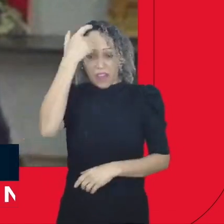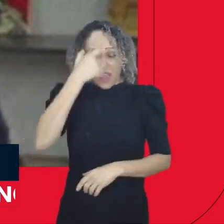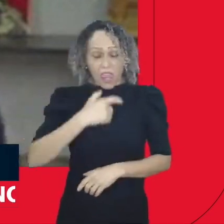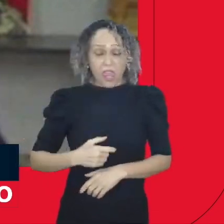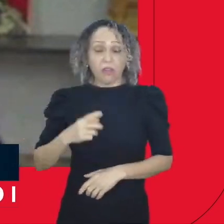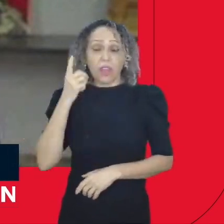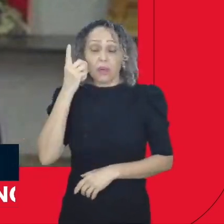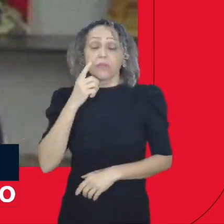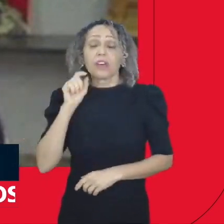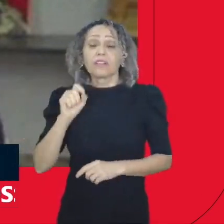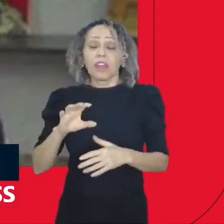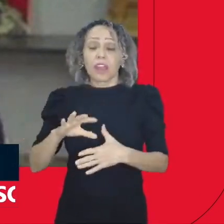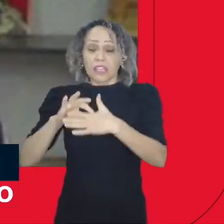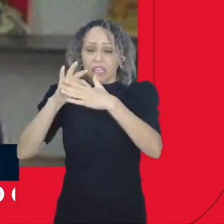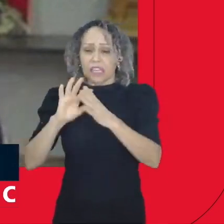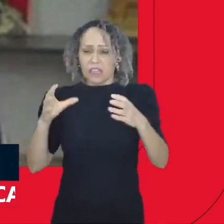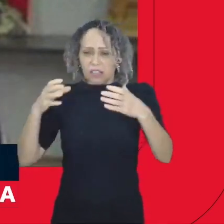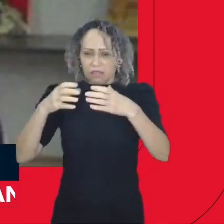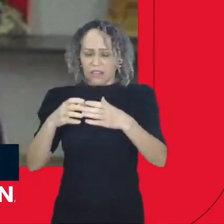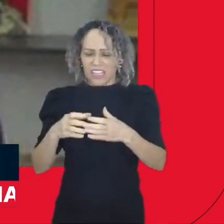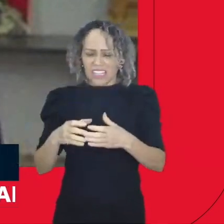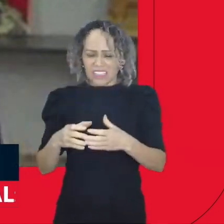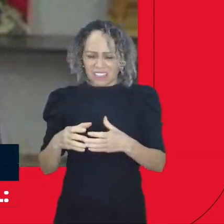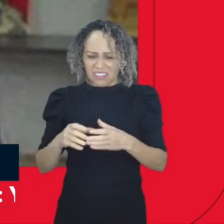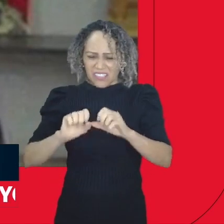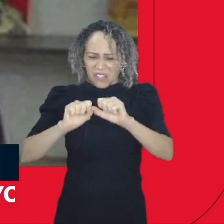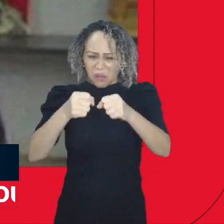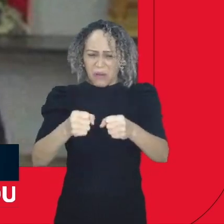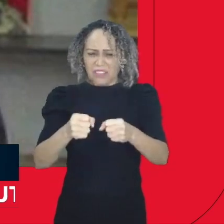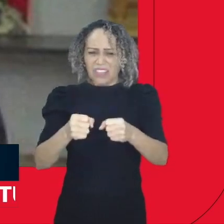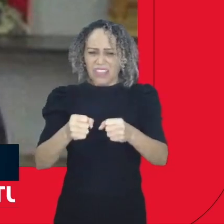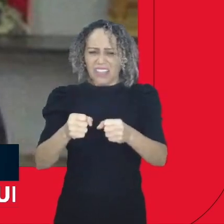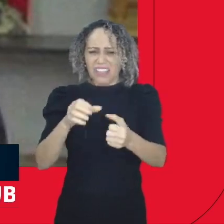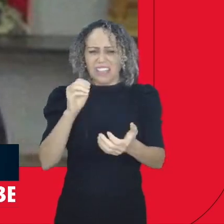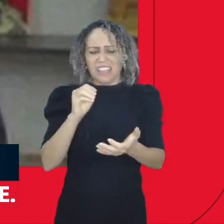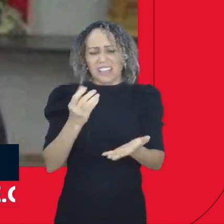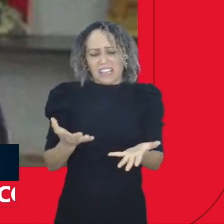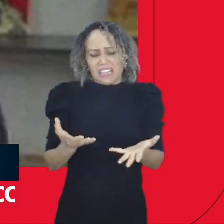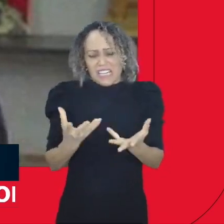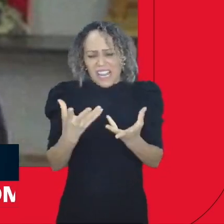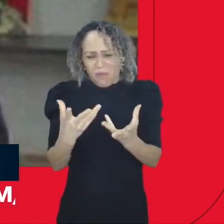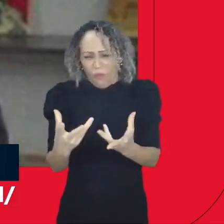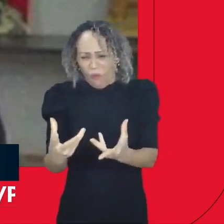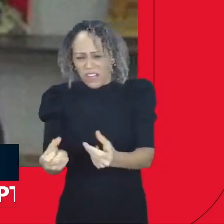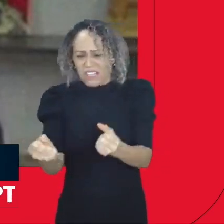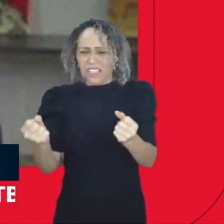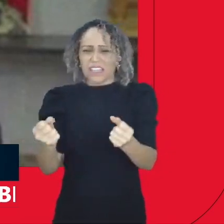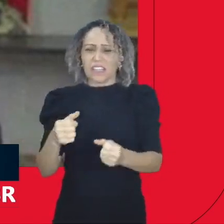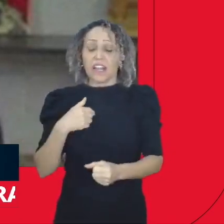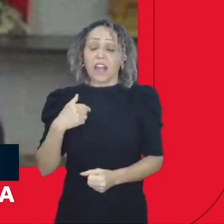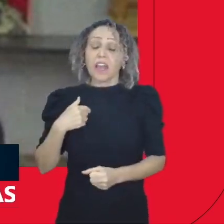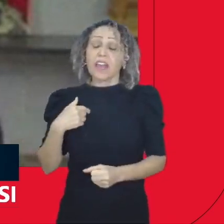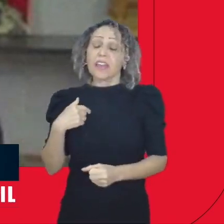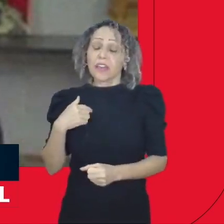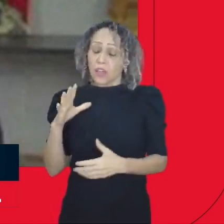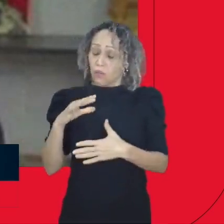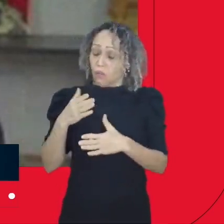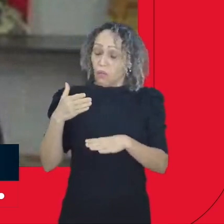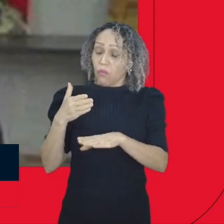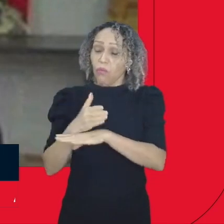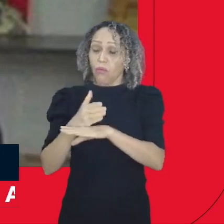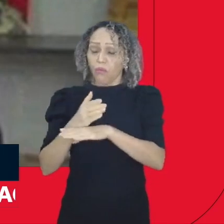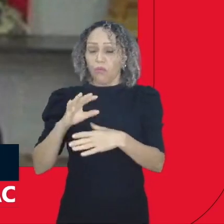uma frente de combate à estiagem na Assembleia Legislativa. Eu fui proponente de uma missão oficial a Brasília, fui coordenando junto